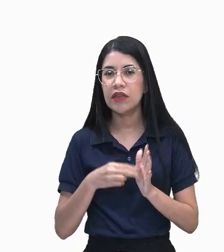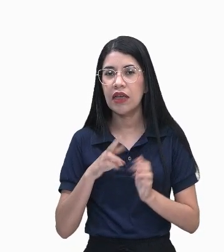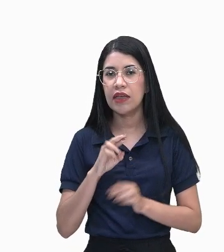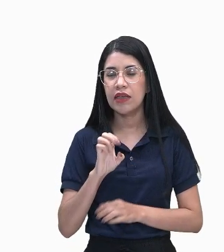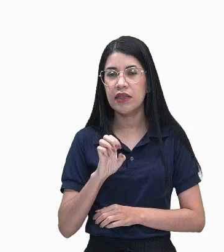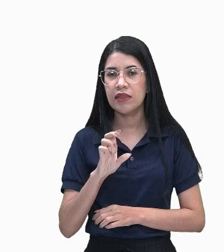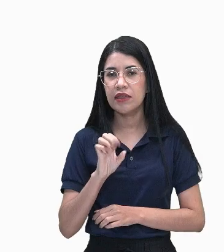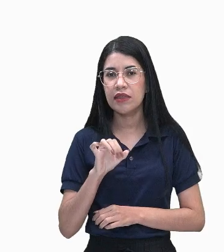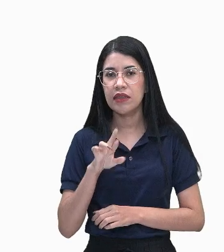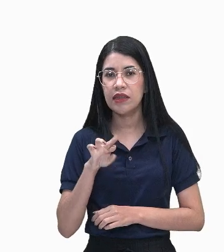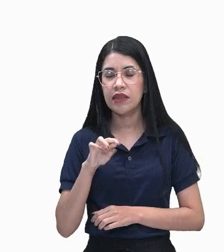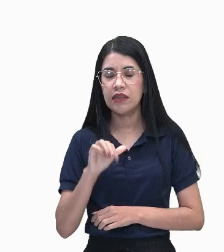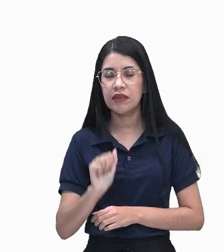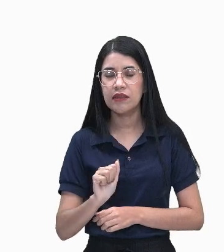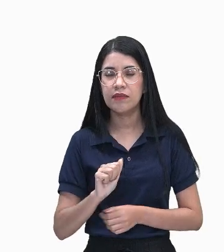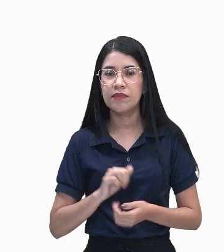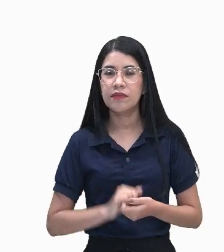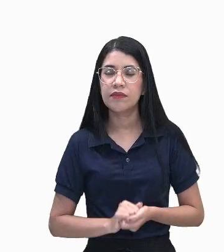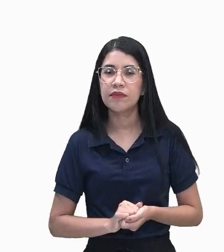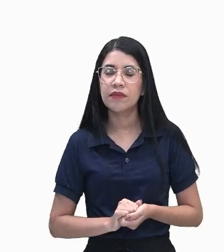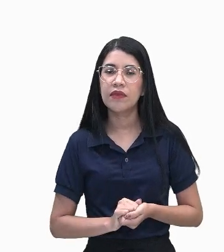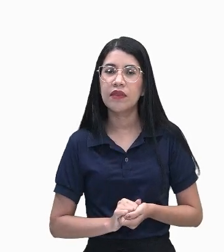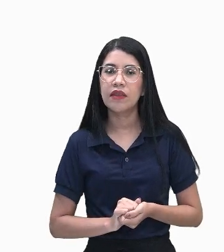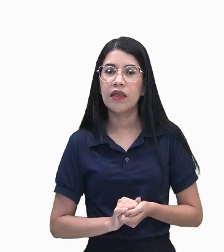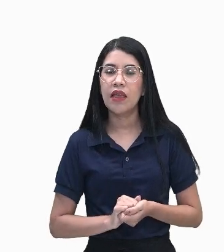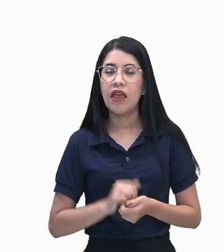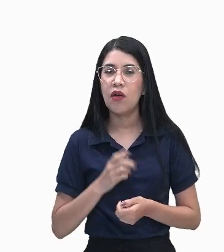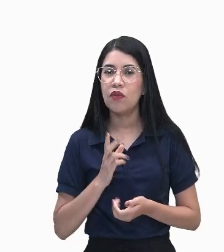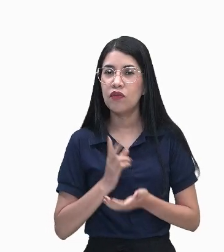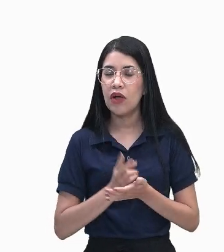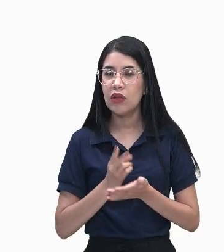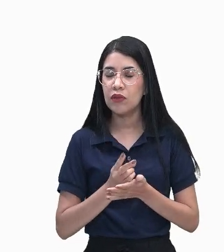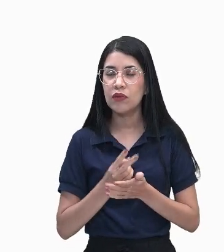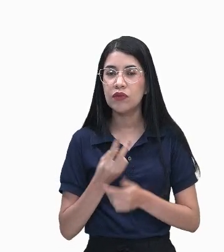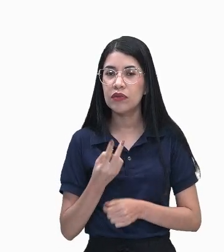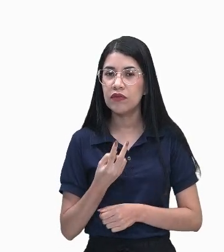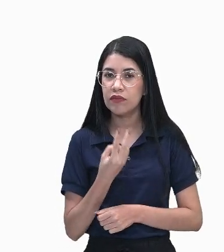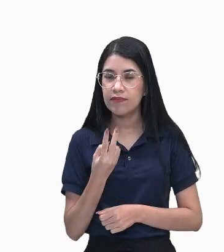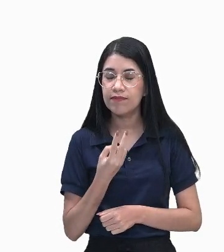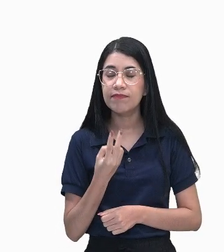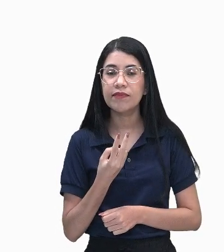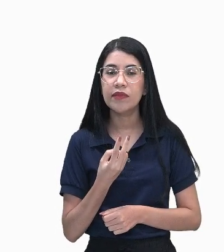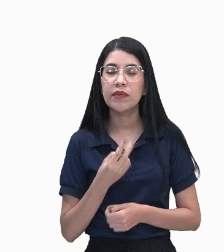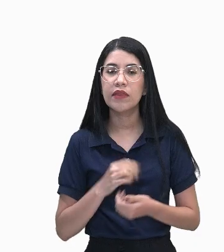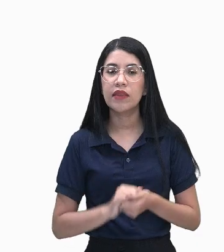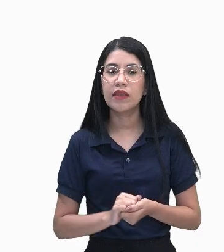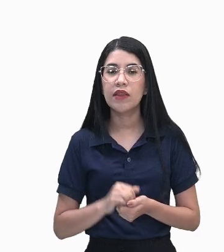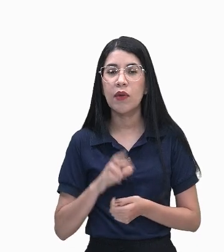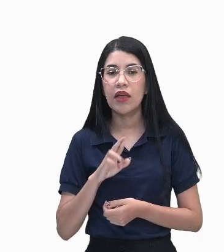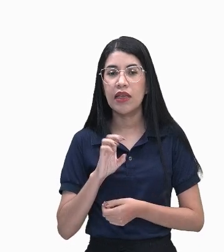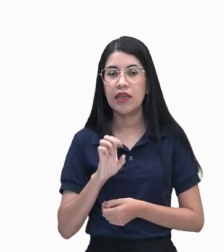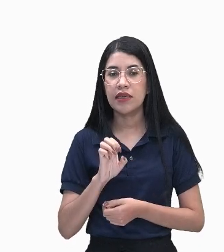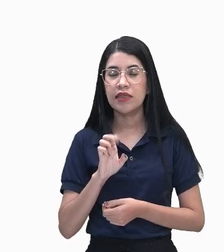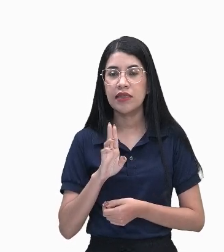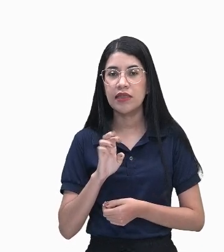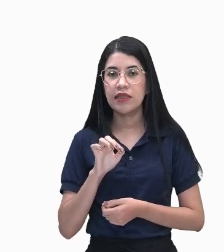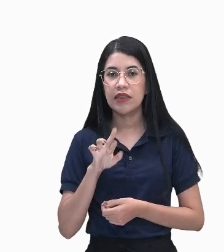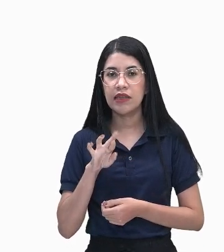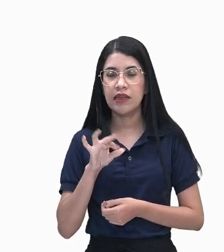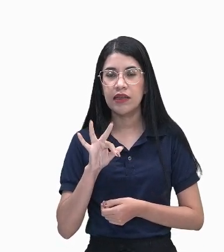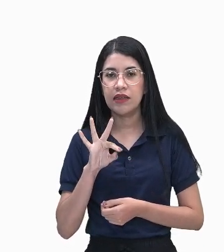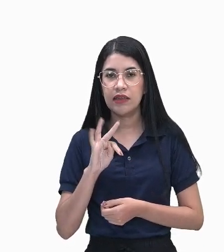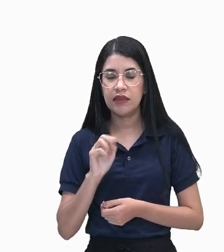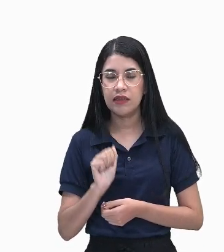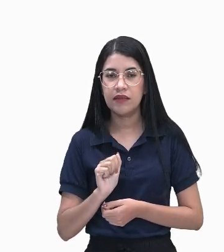e o que é custo? Pessoal, custo é aquela coisa, aquela parte fixa, tá bom? Mas receita, olha a definição de receita. Receita